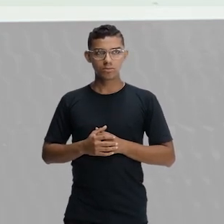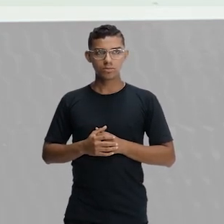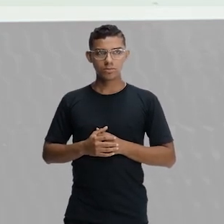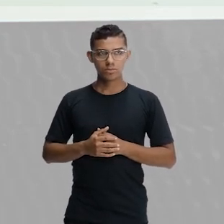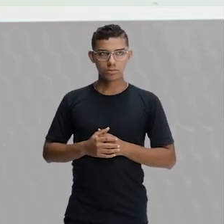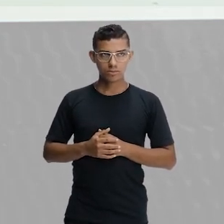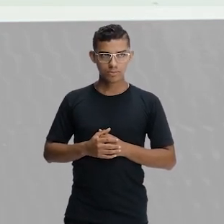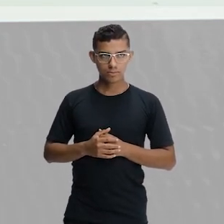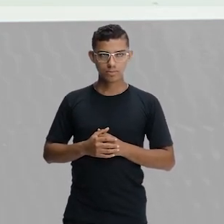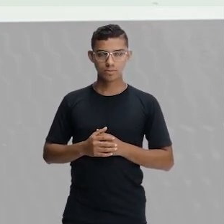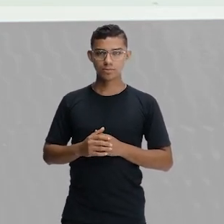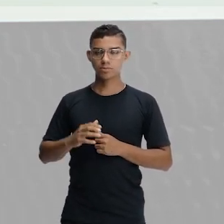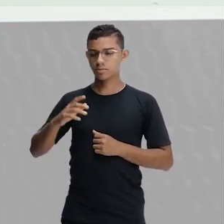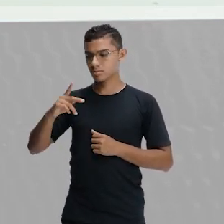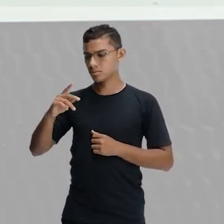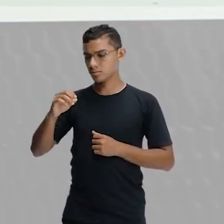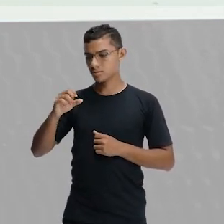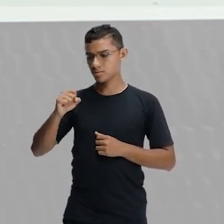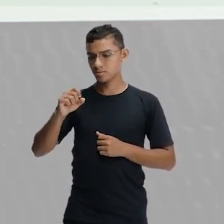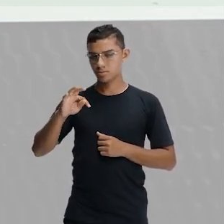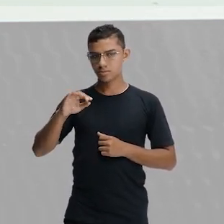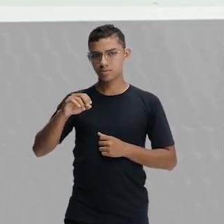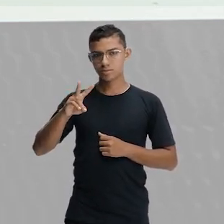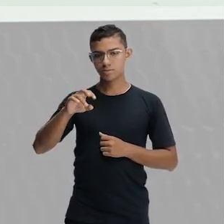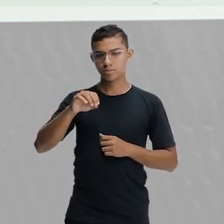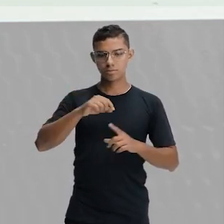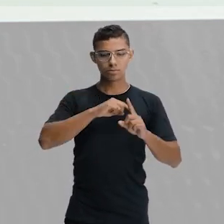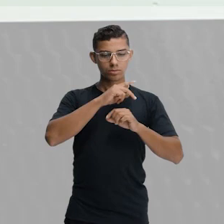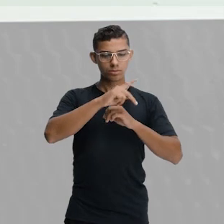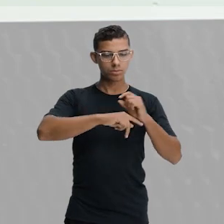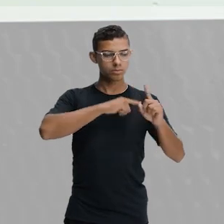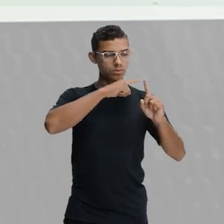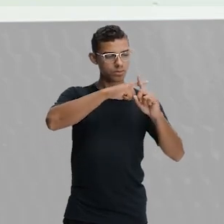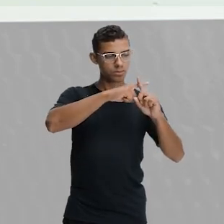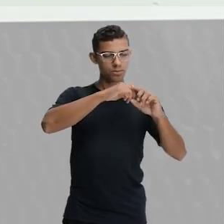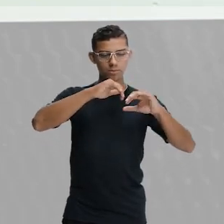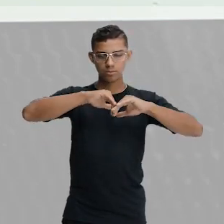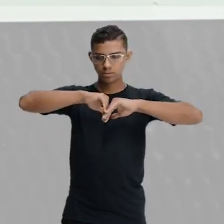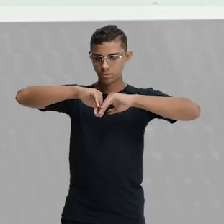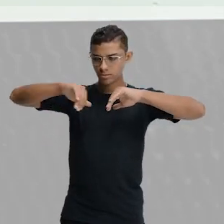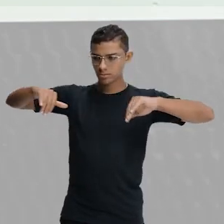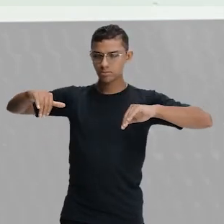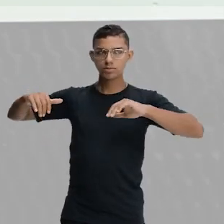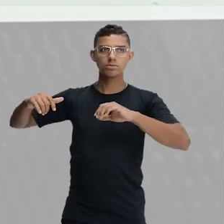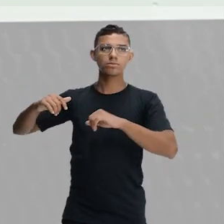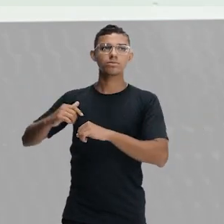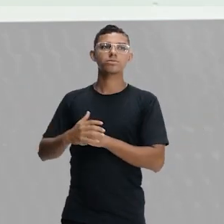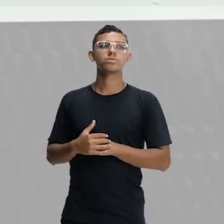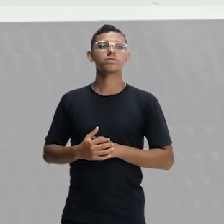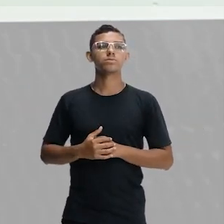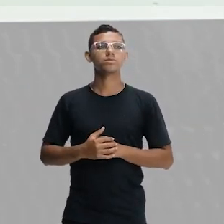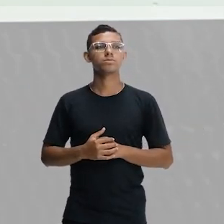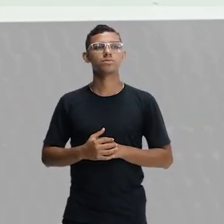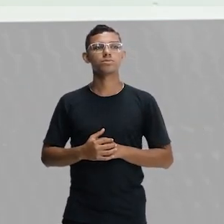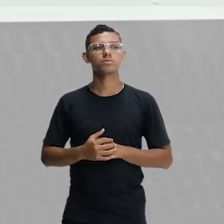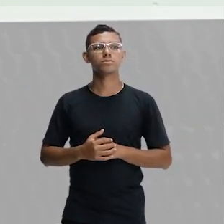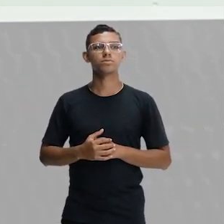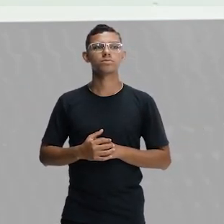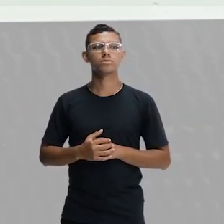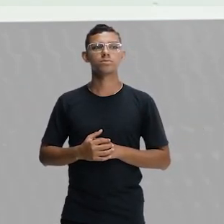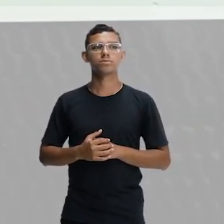ele vai afastar o positivo E o positivo ele vai